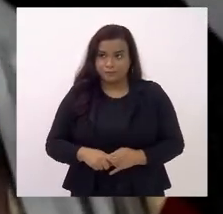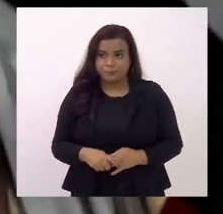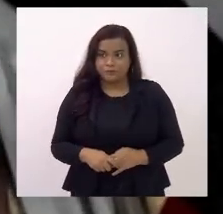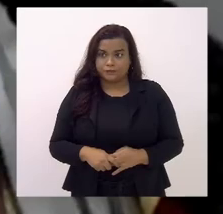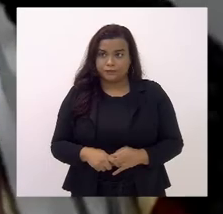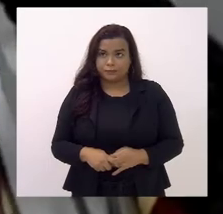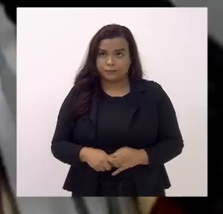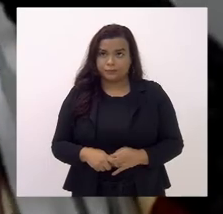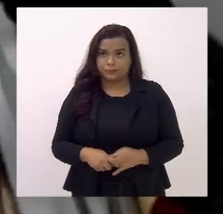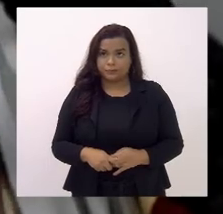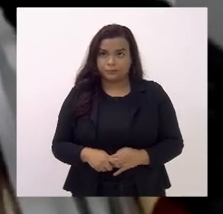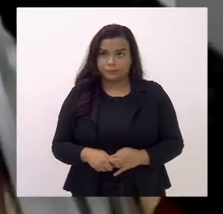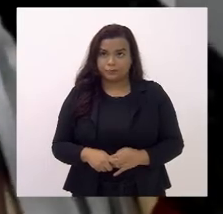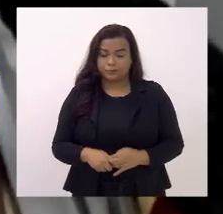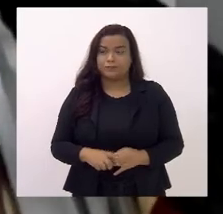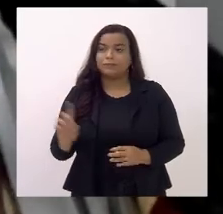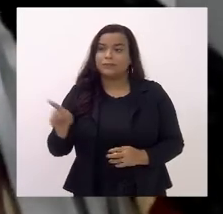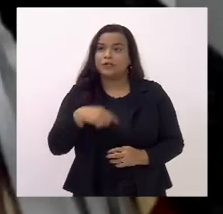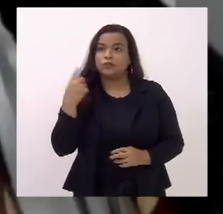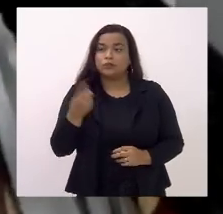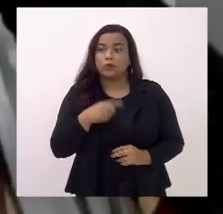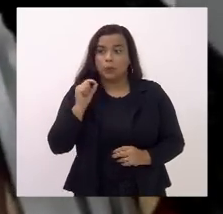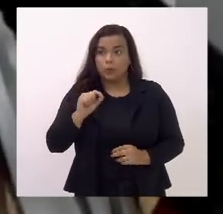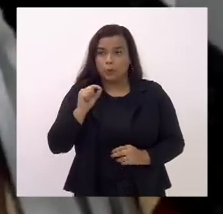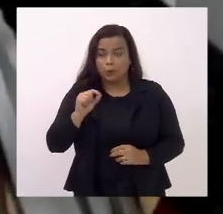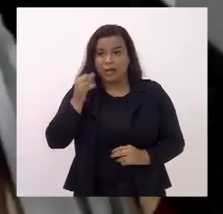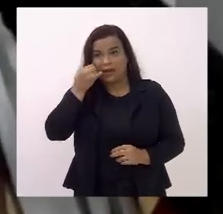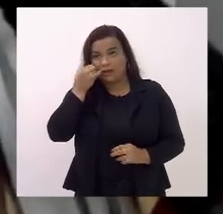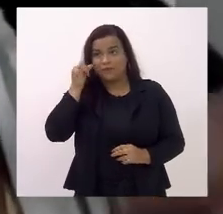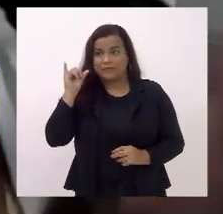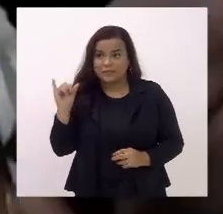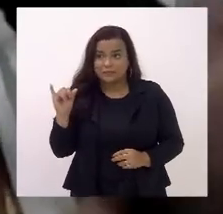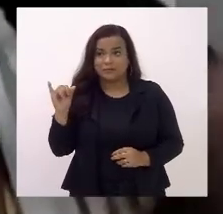Para que a gente não incorra